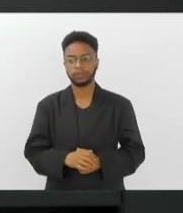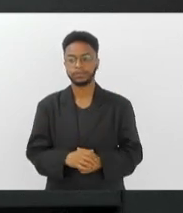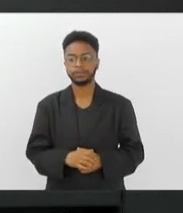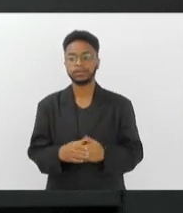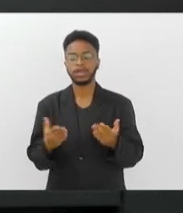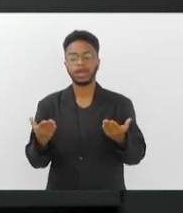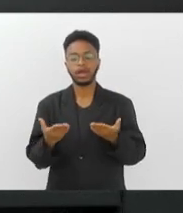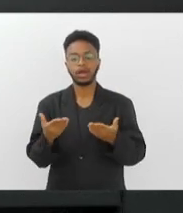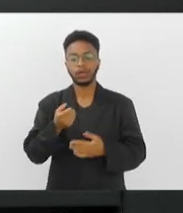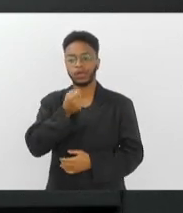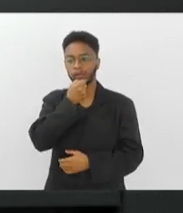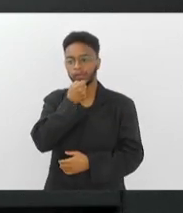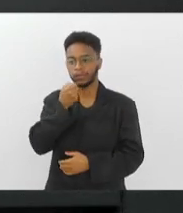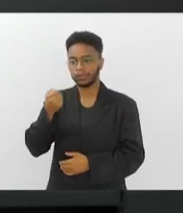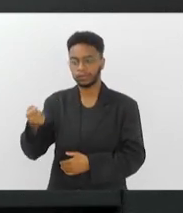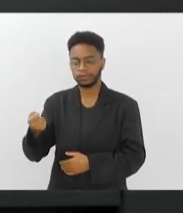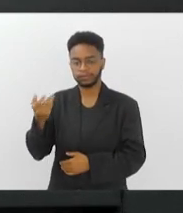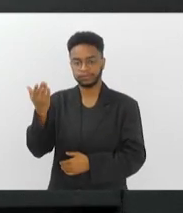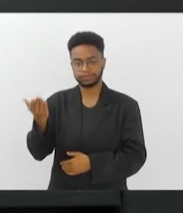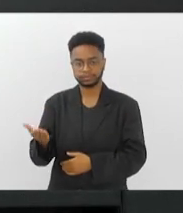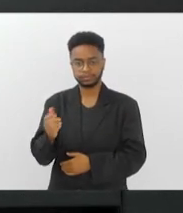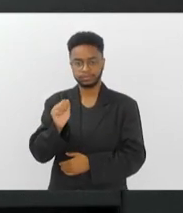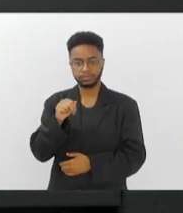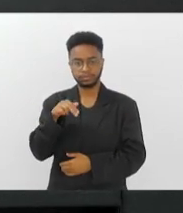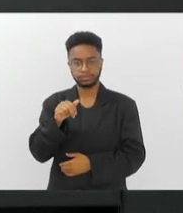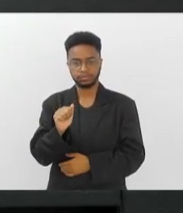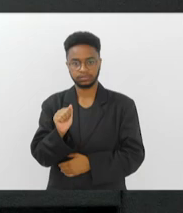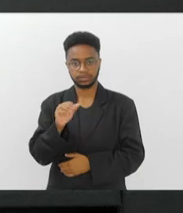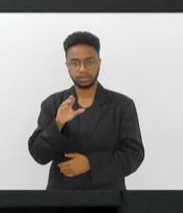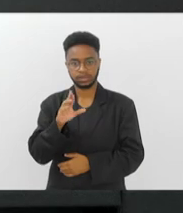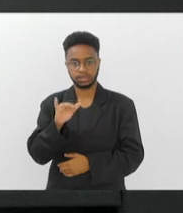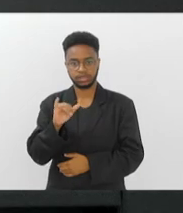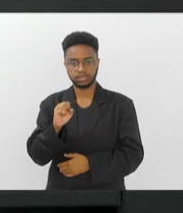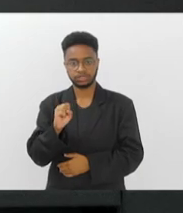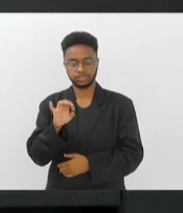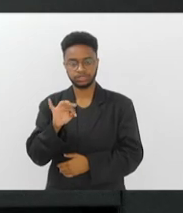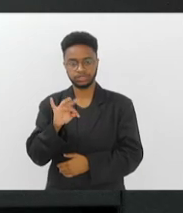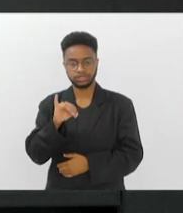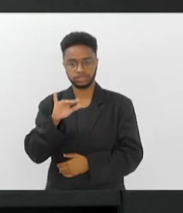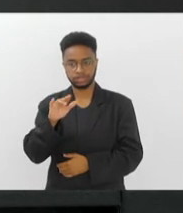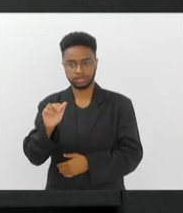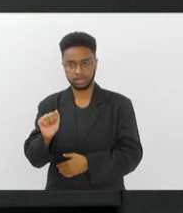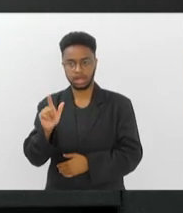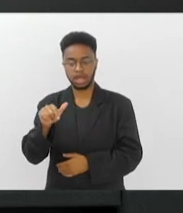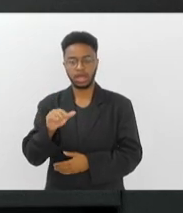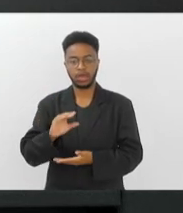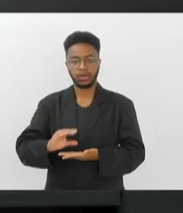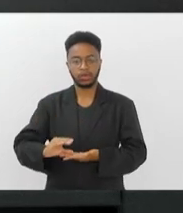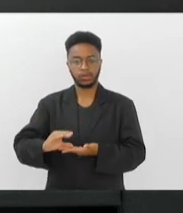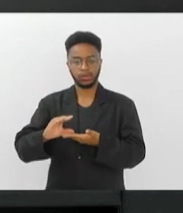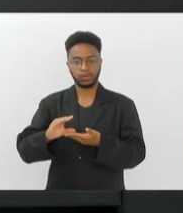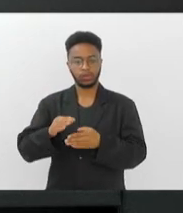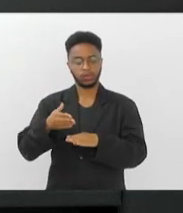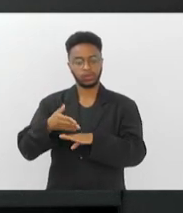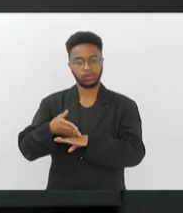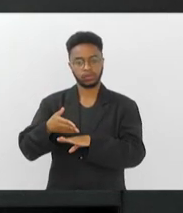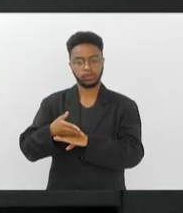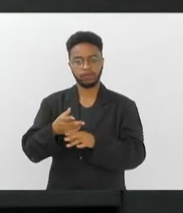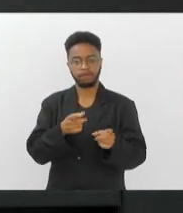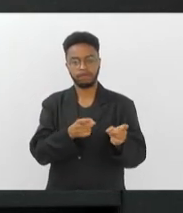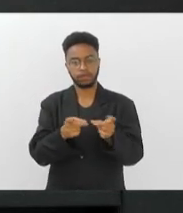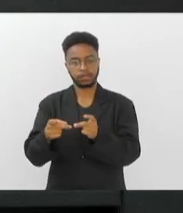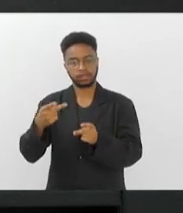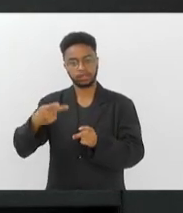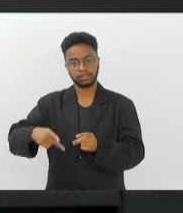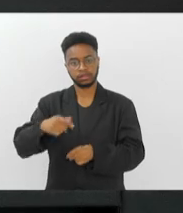Passo a palavra agora à senhora Ana Cristina Carvalho, que é conselheira de varejo da Associação Comercial do Rio